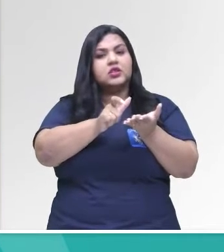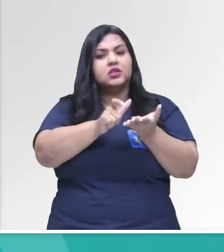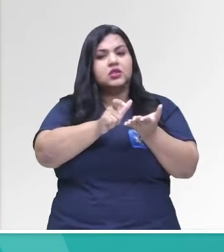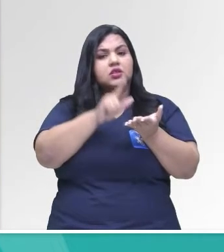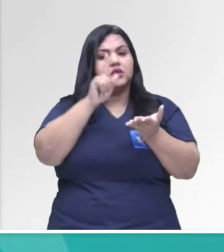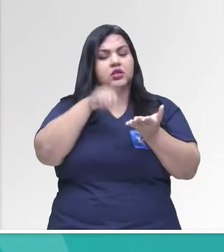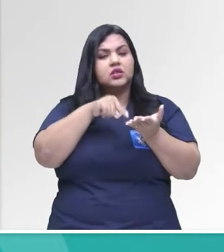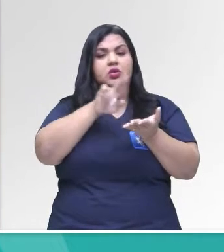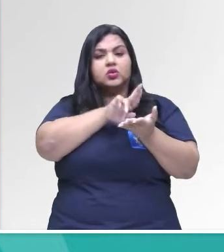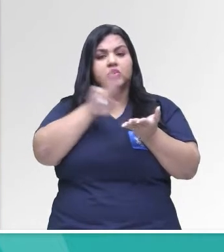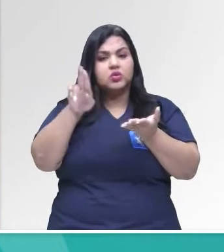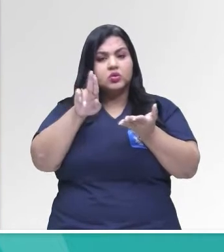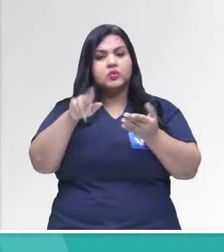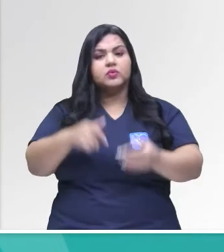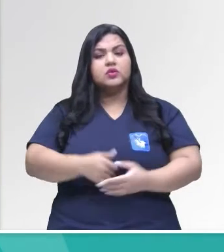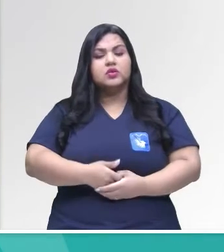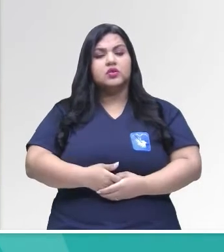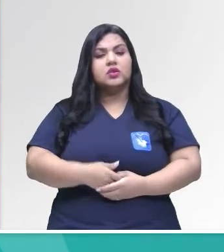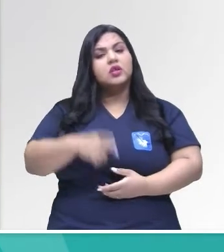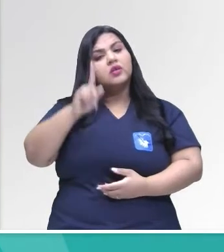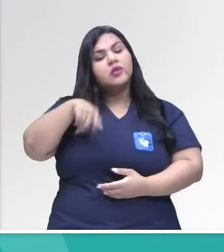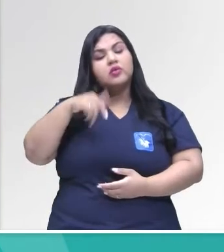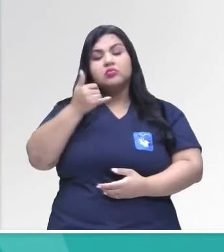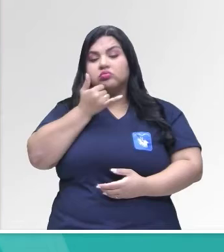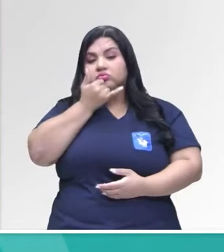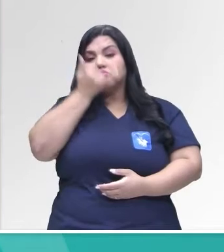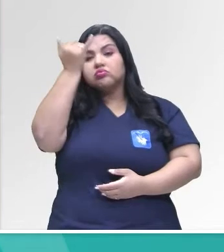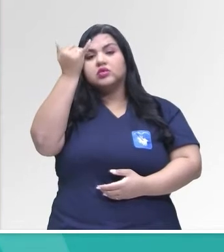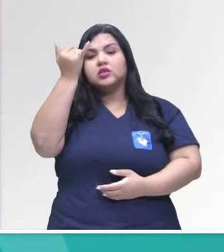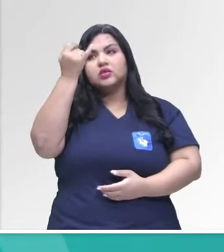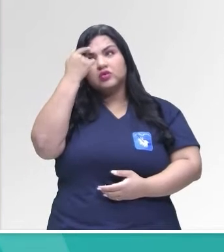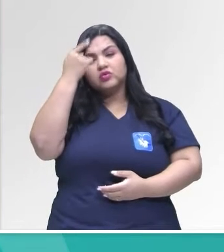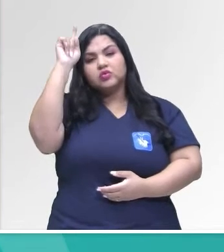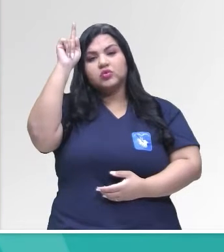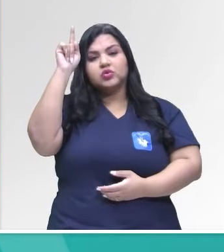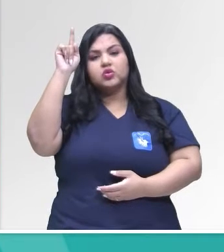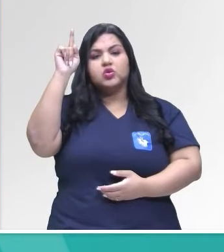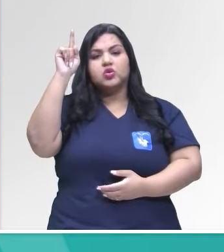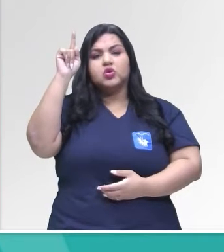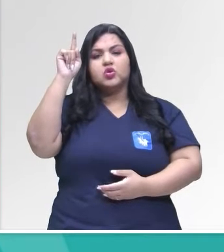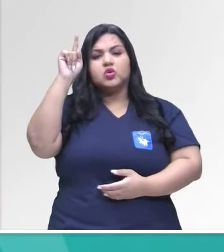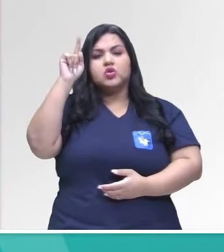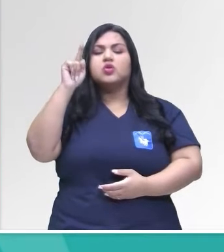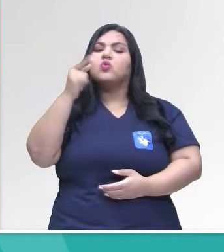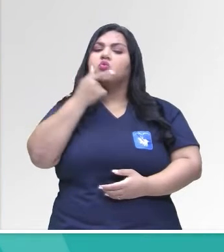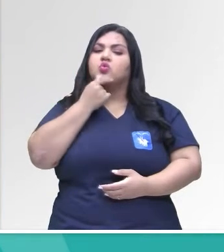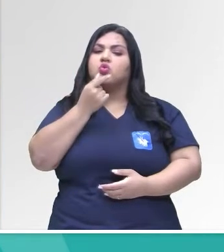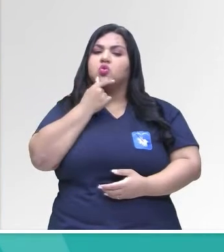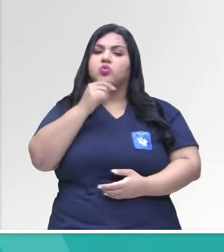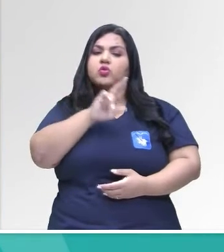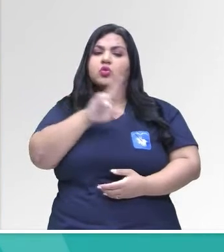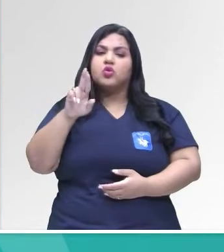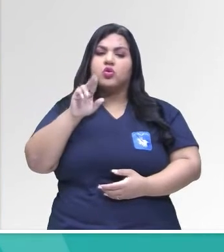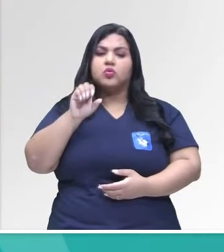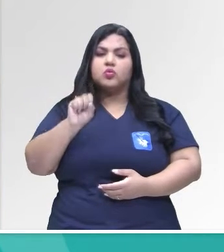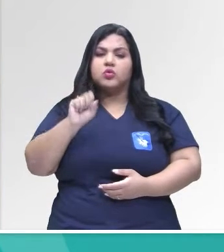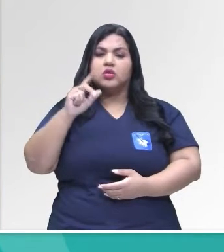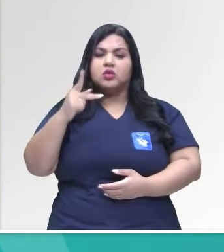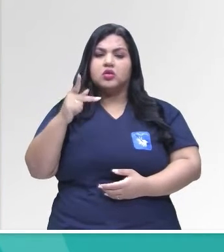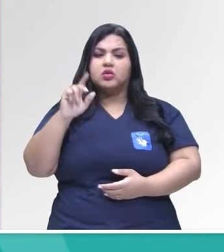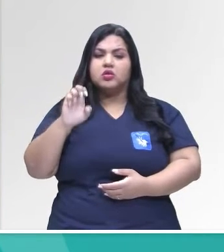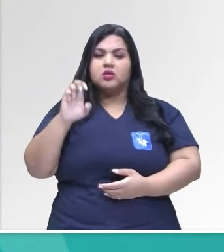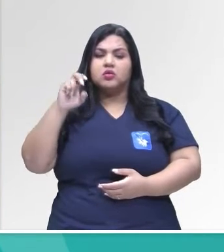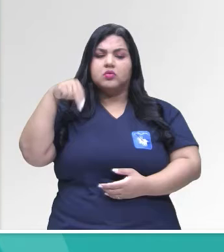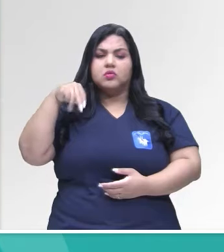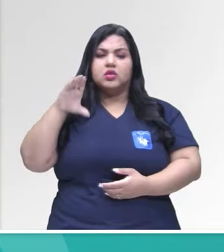é o nome que damos, foram acidentalmente inventados por Spencer Silver.